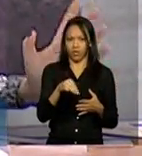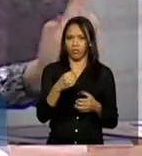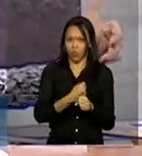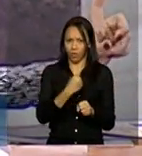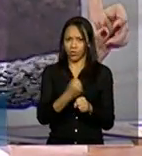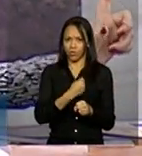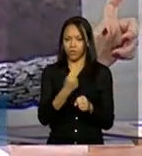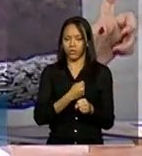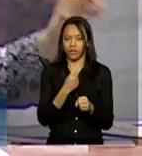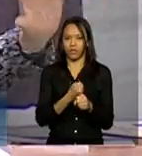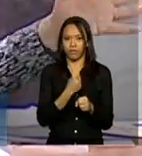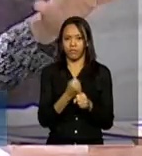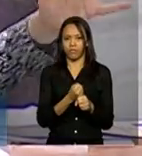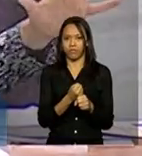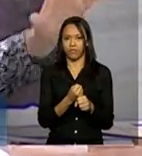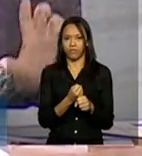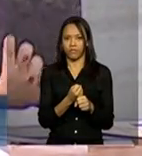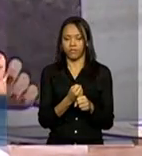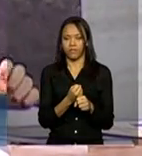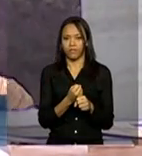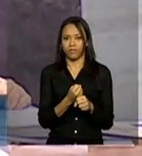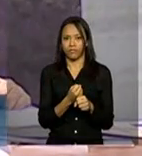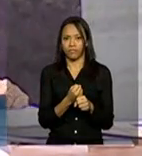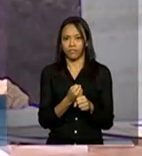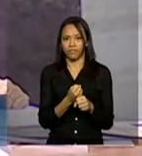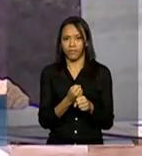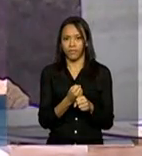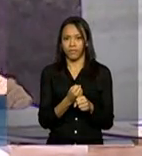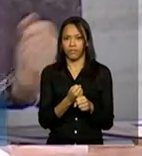né? Tem 800, se eu não me engano, né? Mais ou menos, grosso modo.